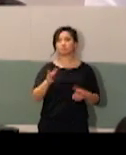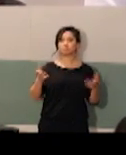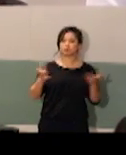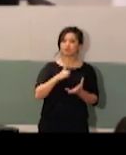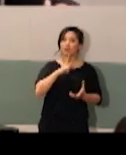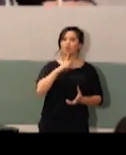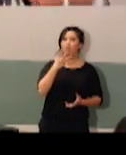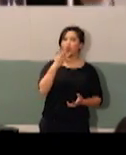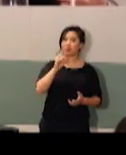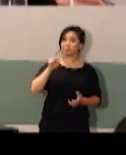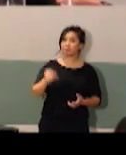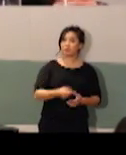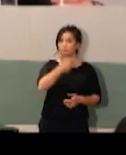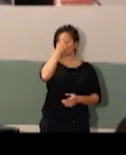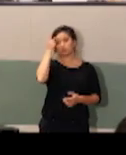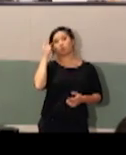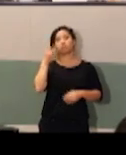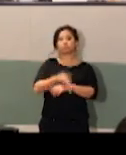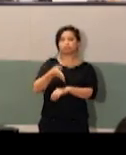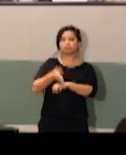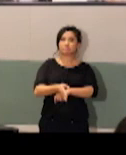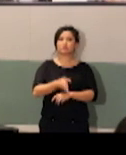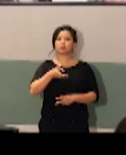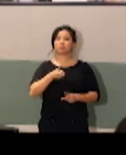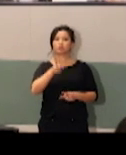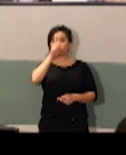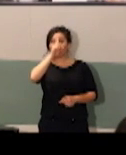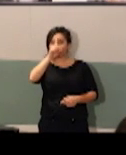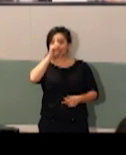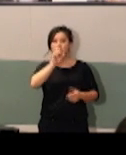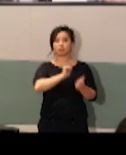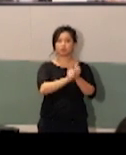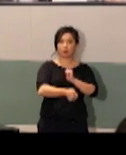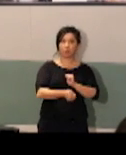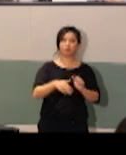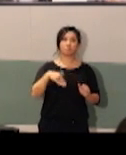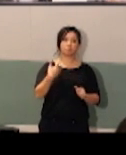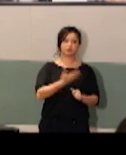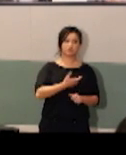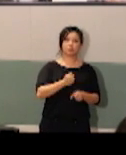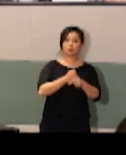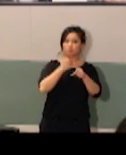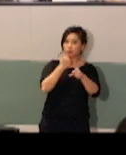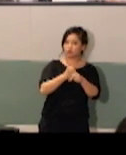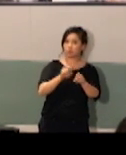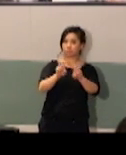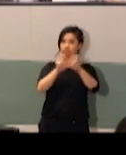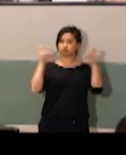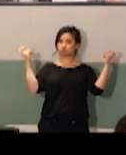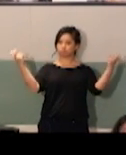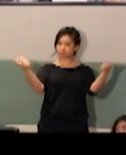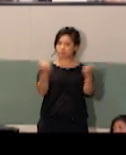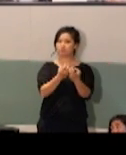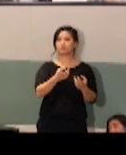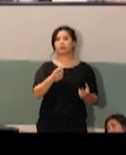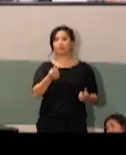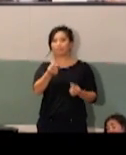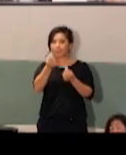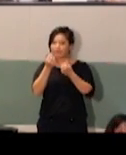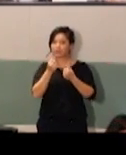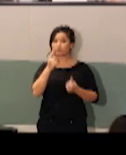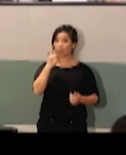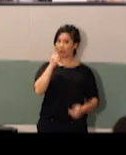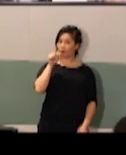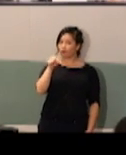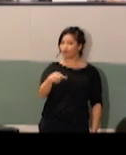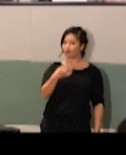contraturno da escola. E o Distrito Federal construiu, nós construímos o nosso Mané Garrincha, que custou 1,4 bi, portanto, corrigindo para